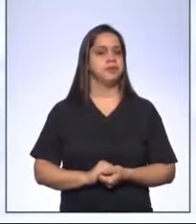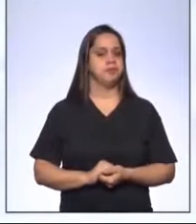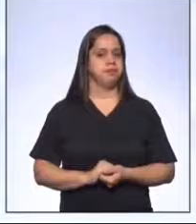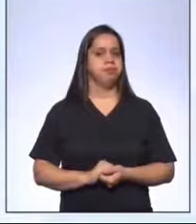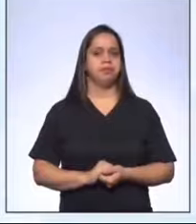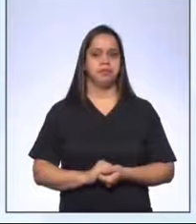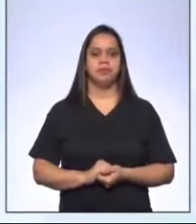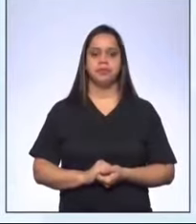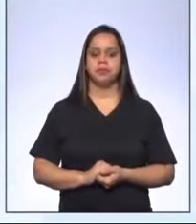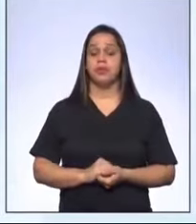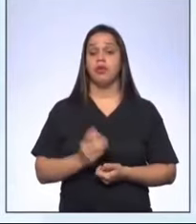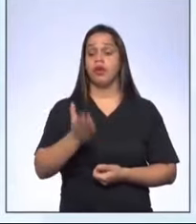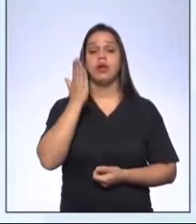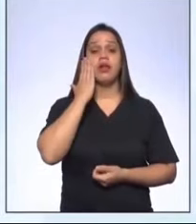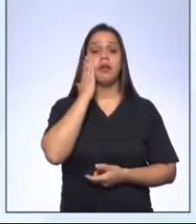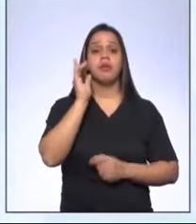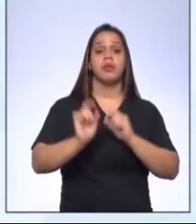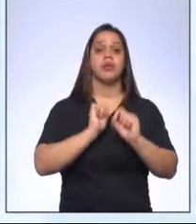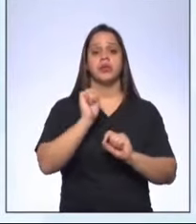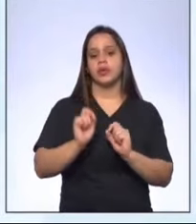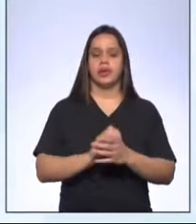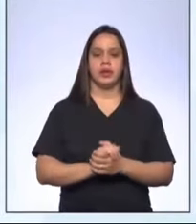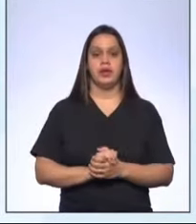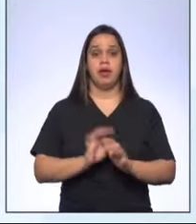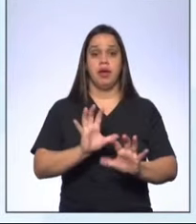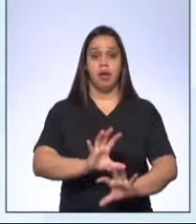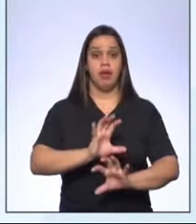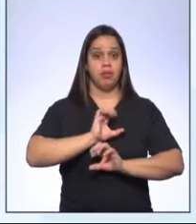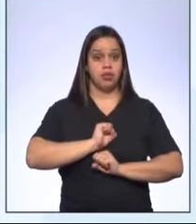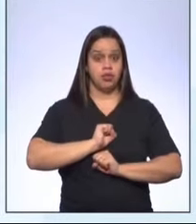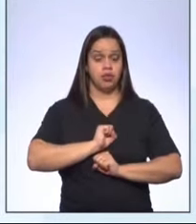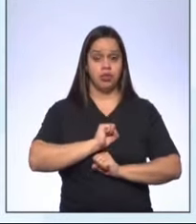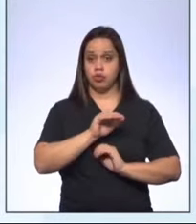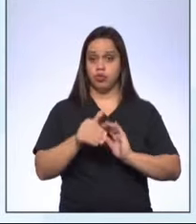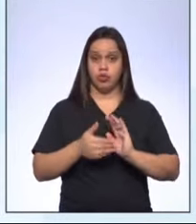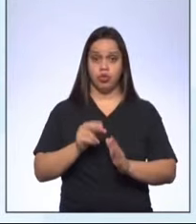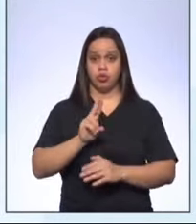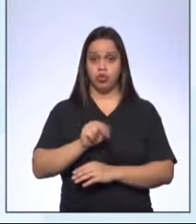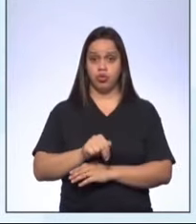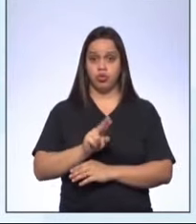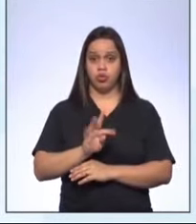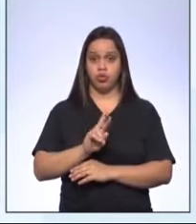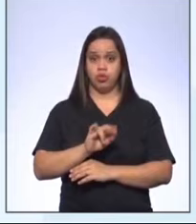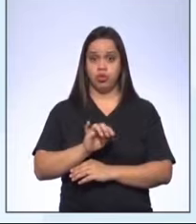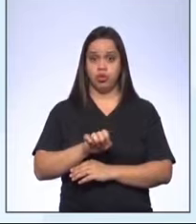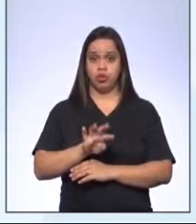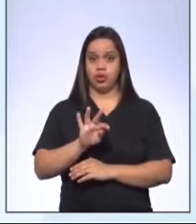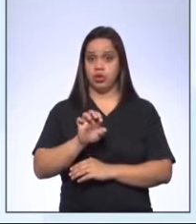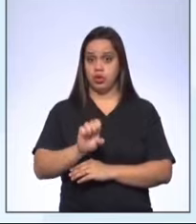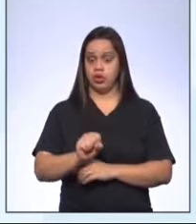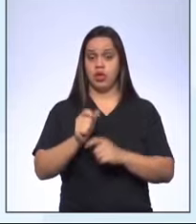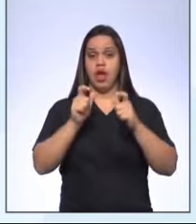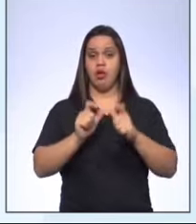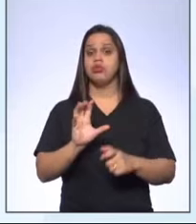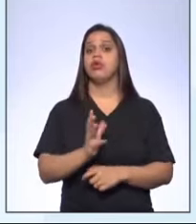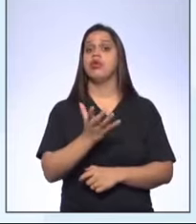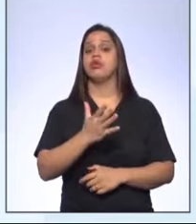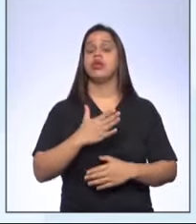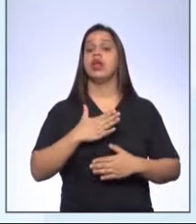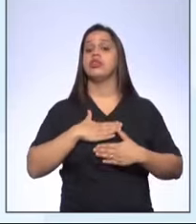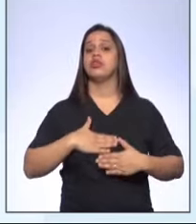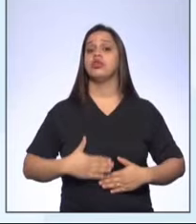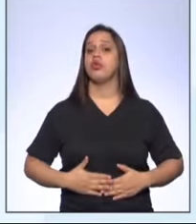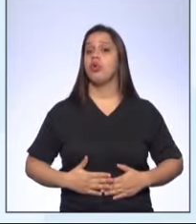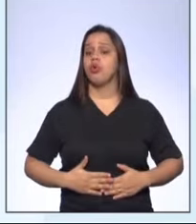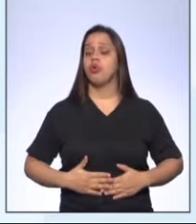bem, eu quero saber o seguinte. Absorção de nutrientes. Aonde que ocorre aí no seu corpo? A maior